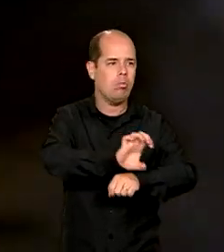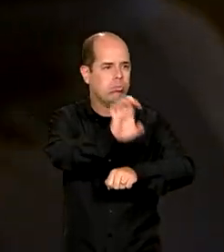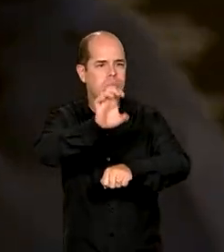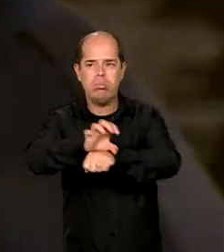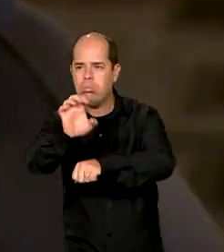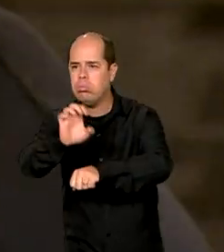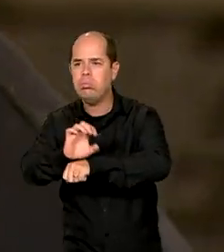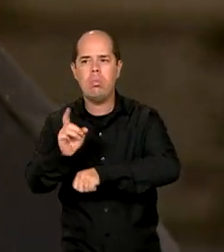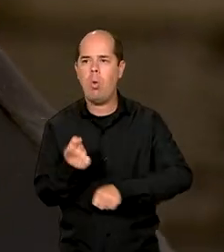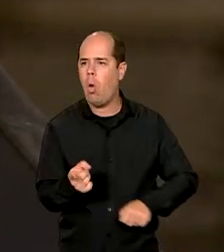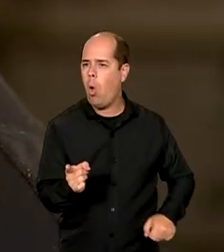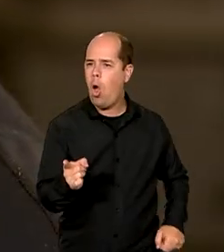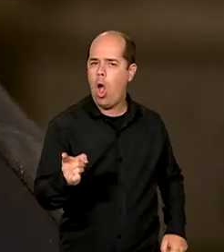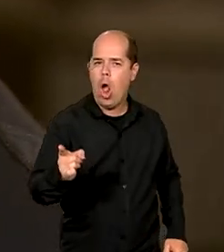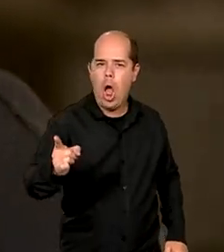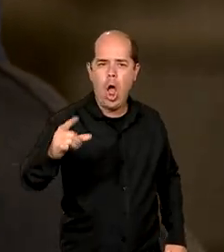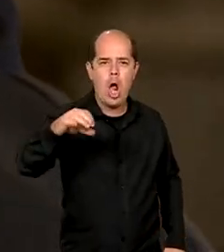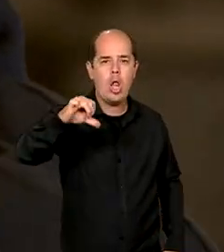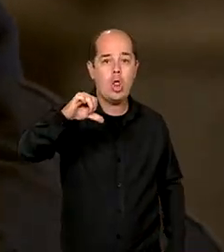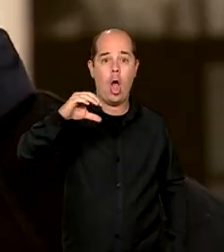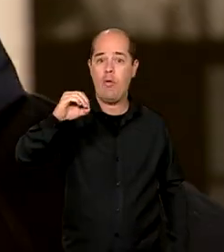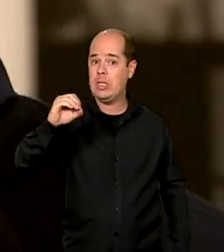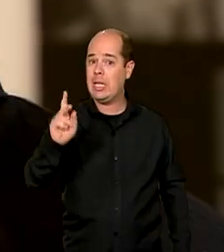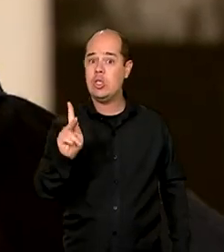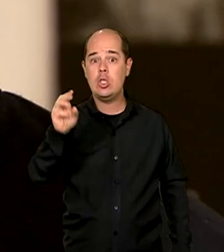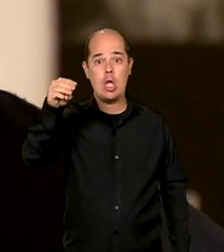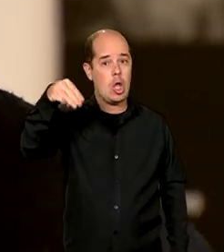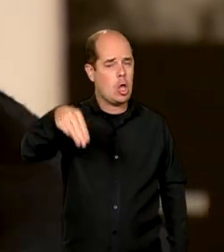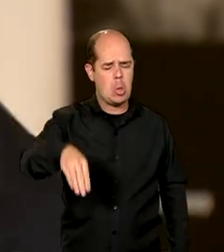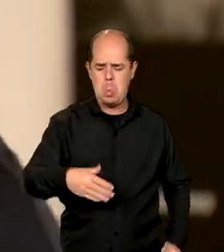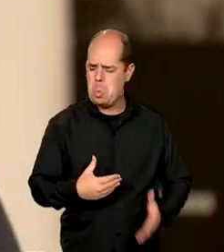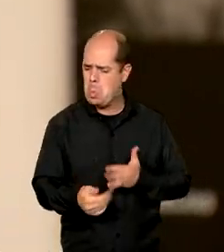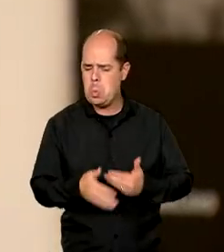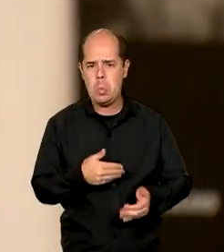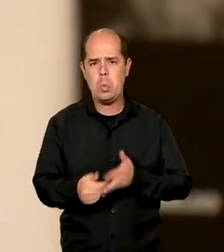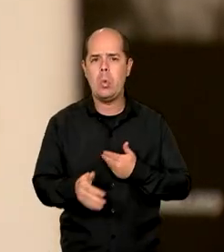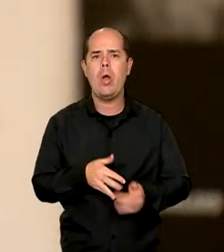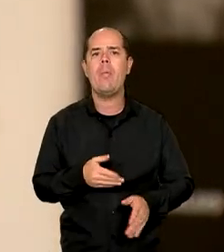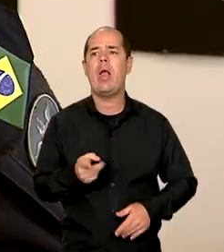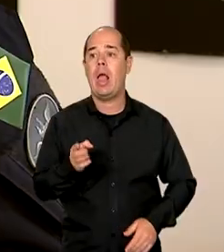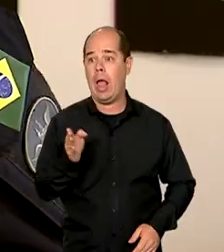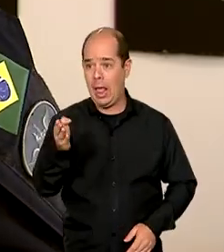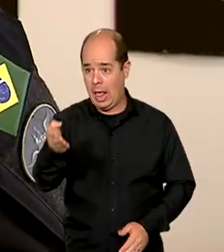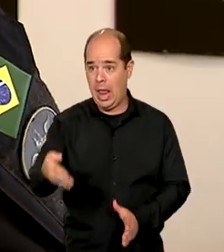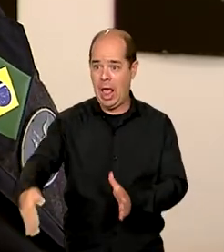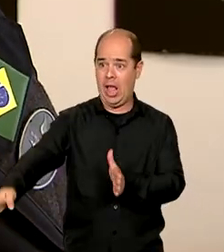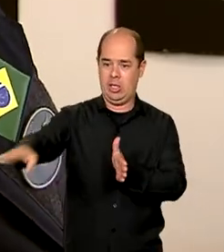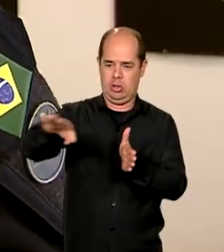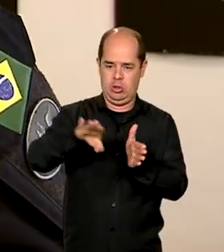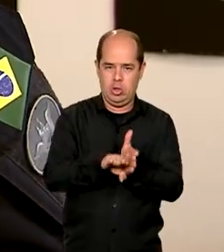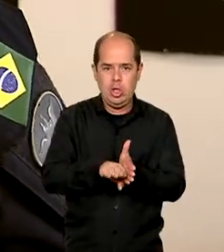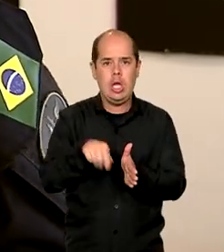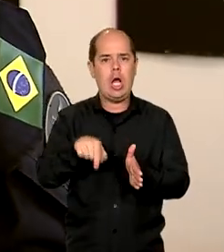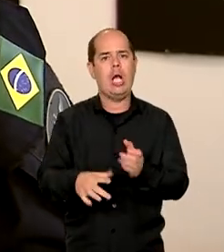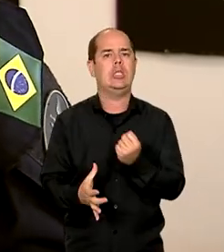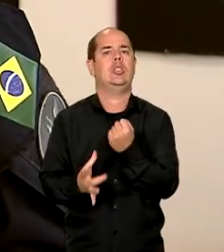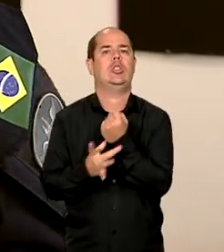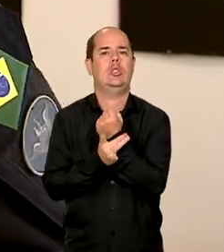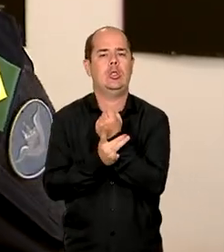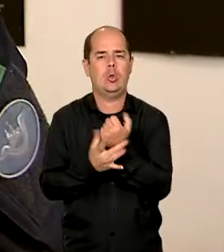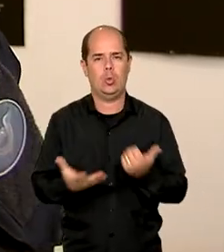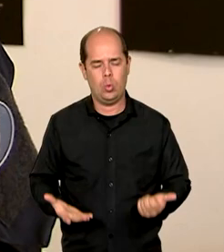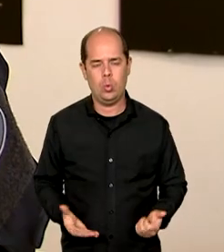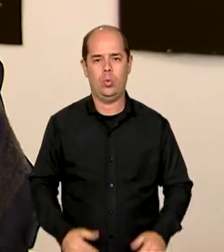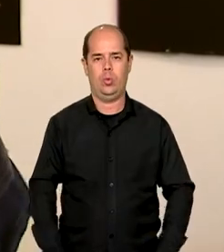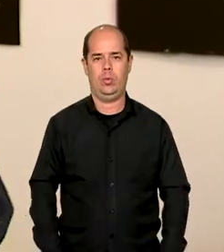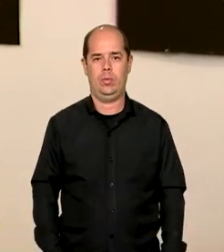900 quilômetros para que todo o material chegue em segurança nas salas de aplicação. A nossa função primordial é garantir